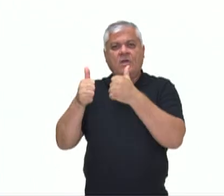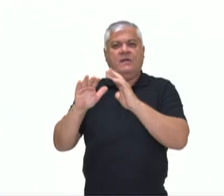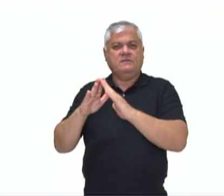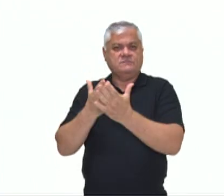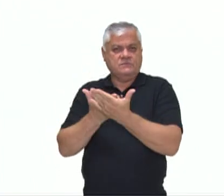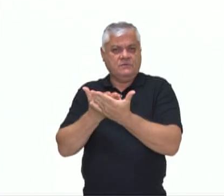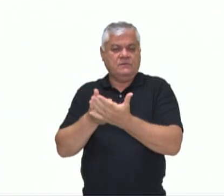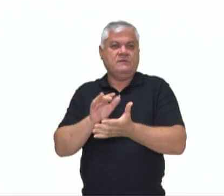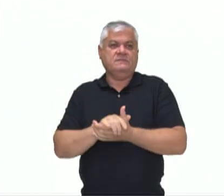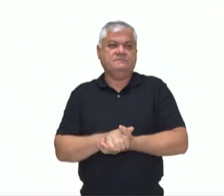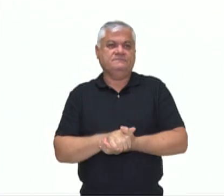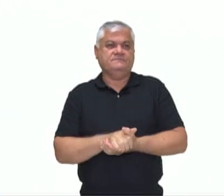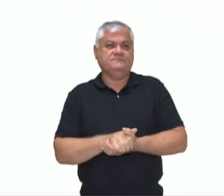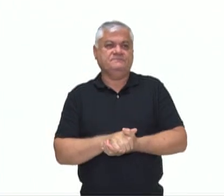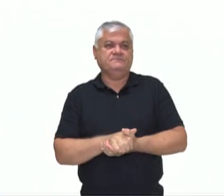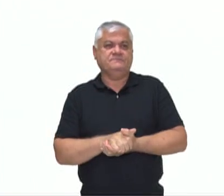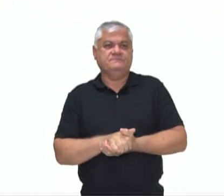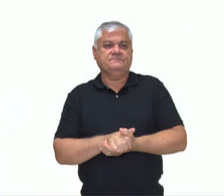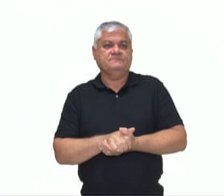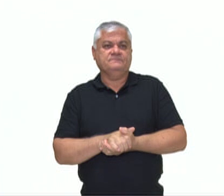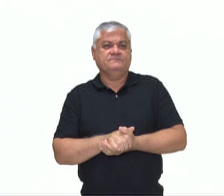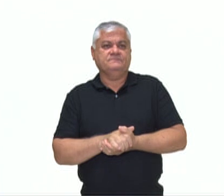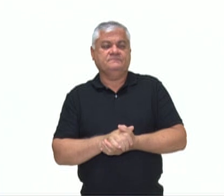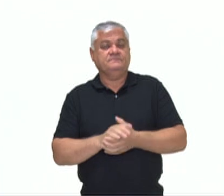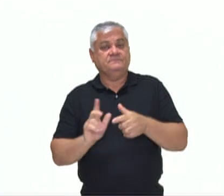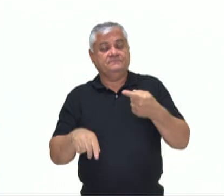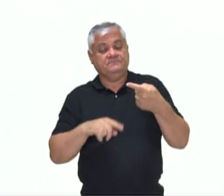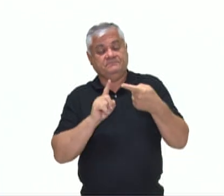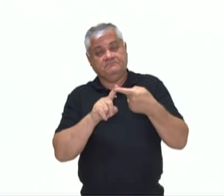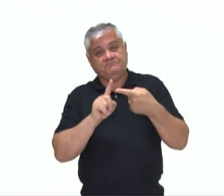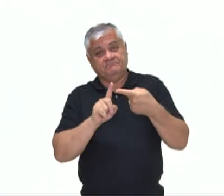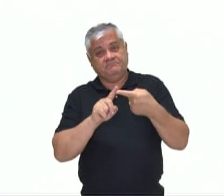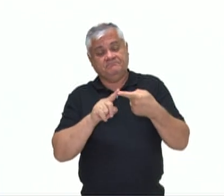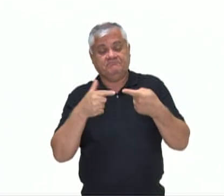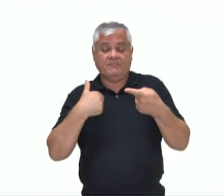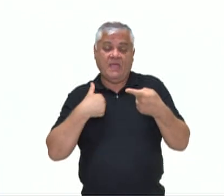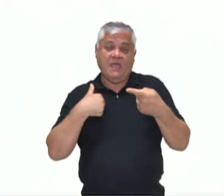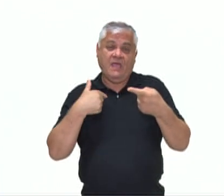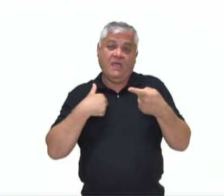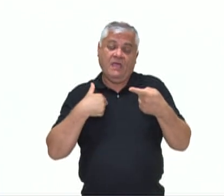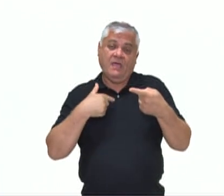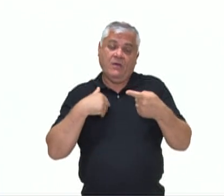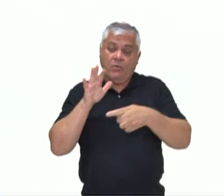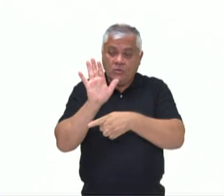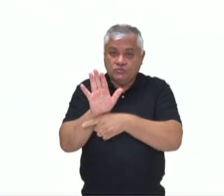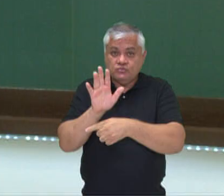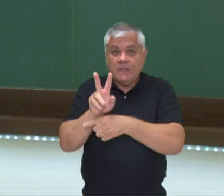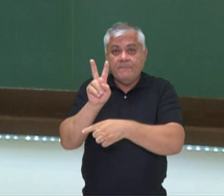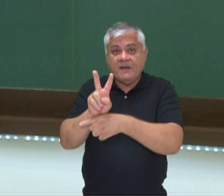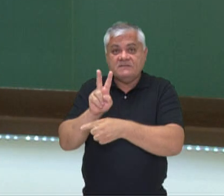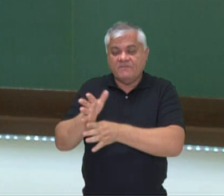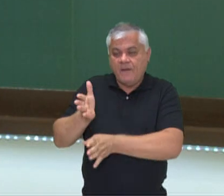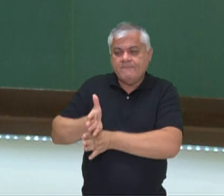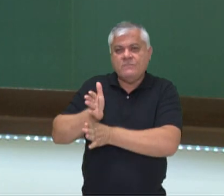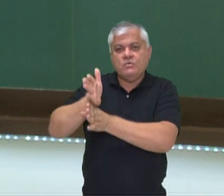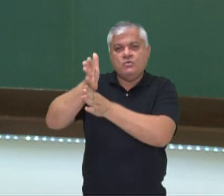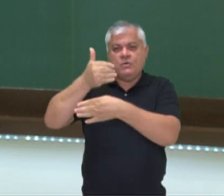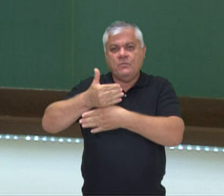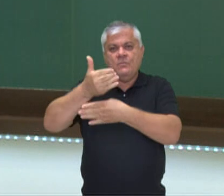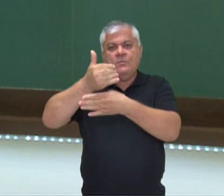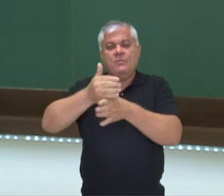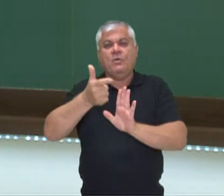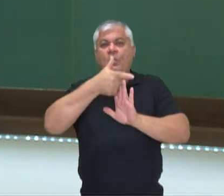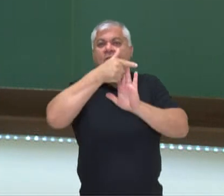escola? I will help preserving the walls clean. Olha só, eu vou ajudar a preservar os muros da escola